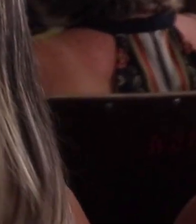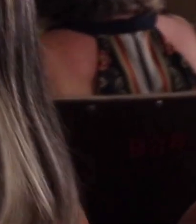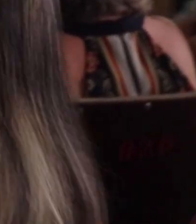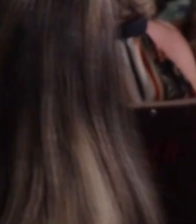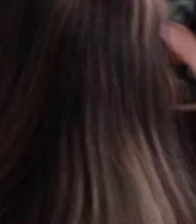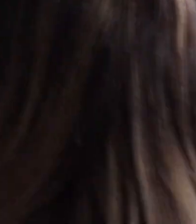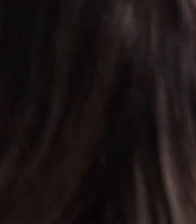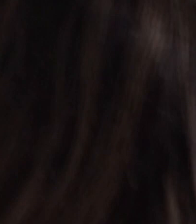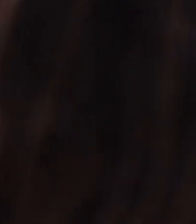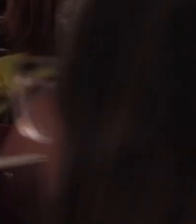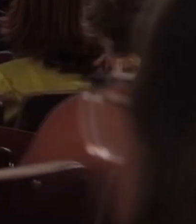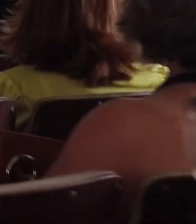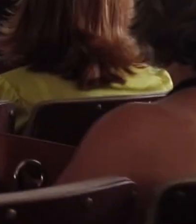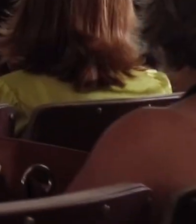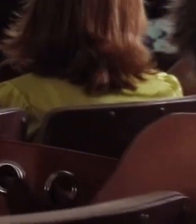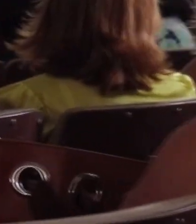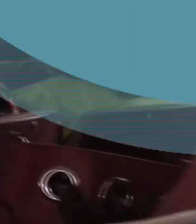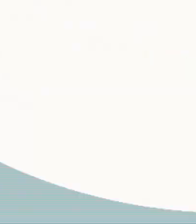longe de mim